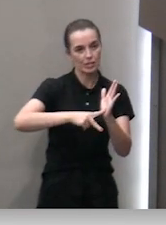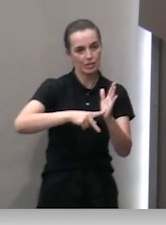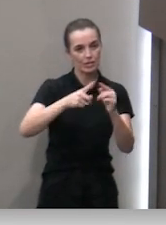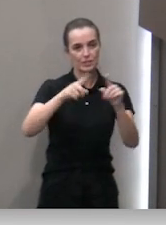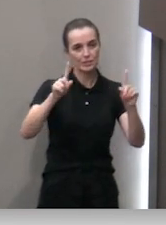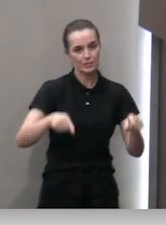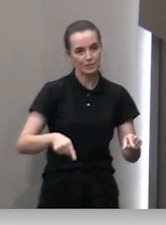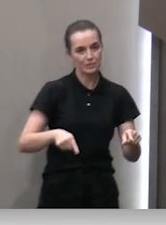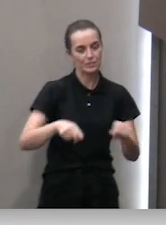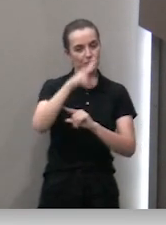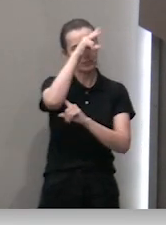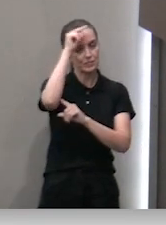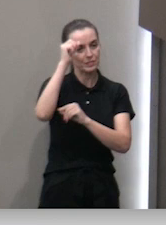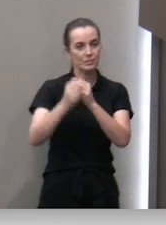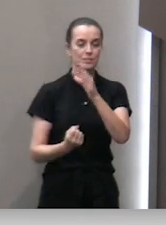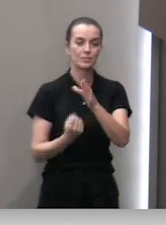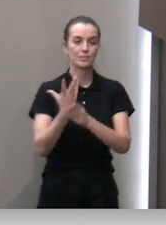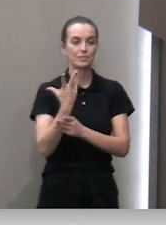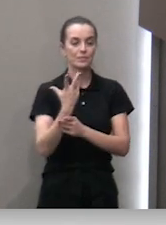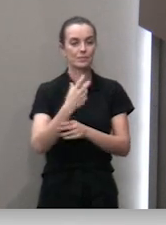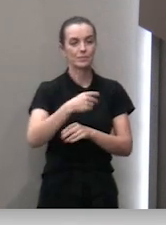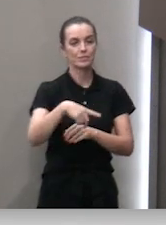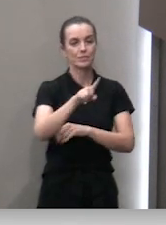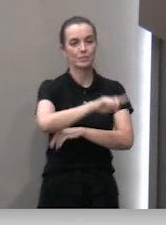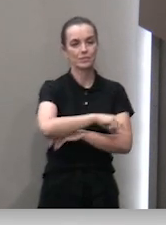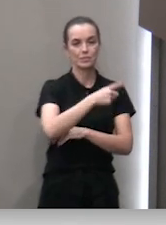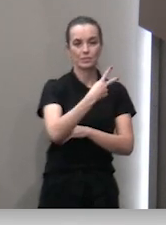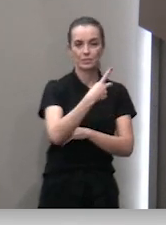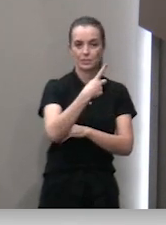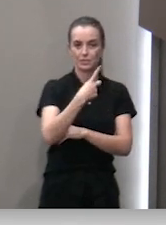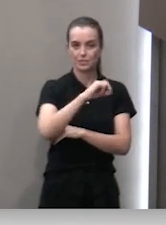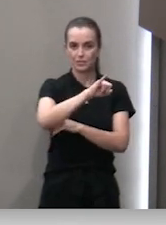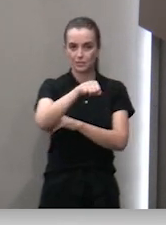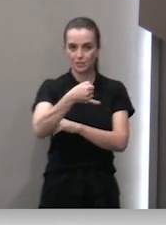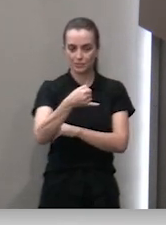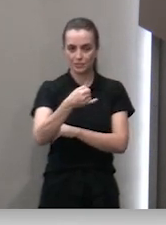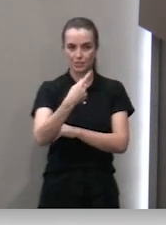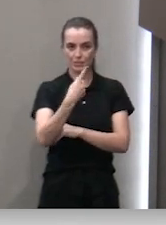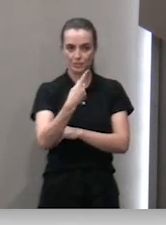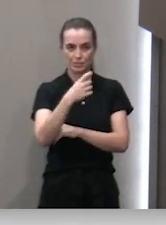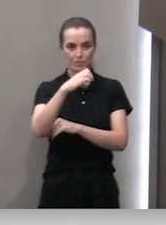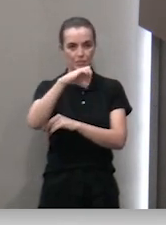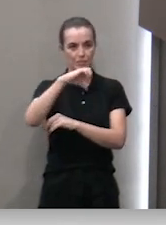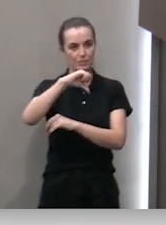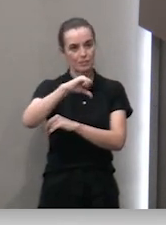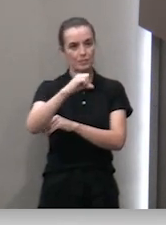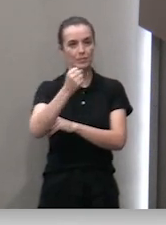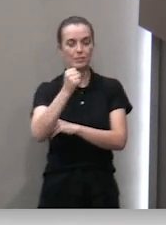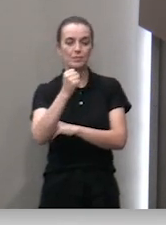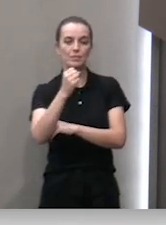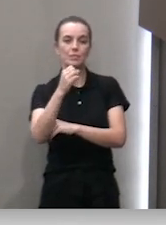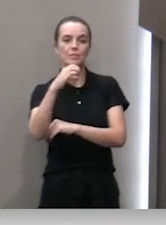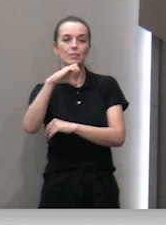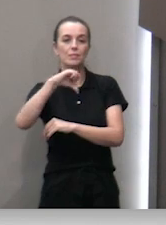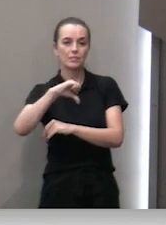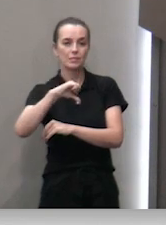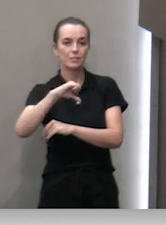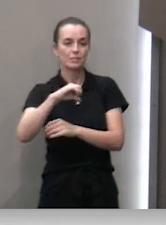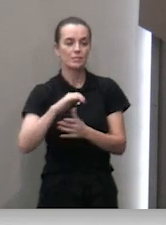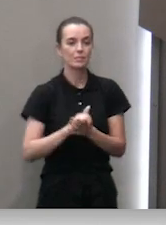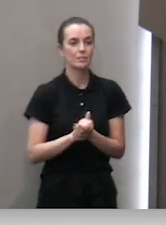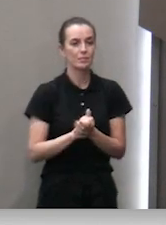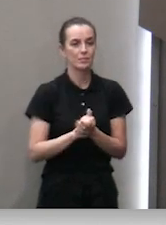de Passo Fundo foi criado em 21 de janeiro de 1989, oriundo da